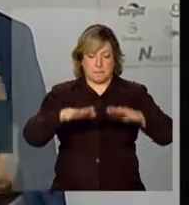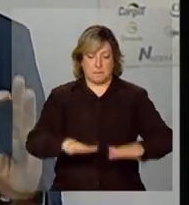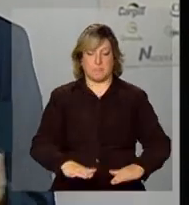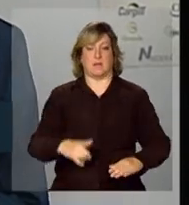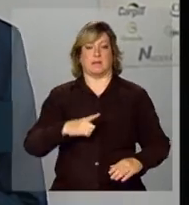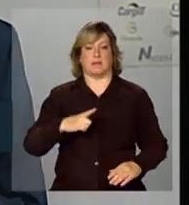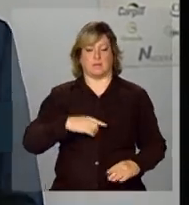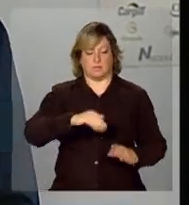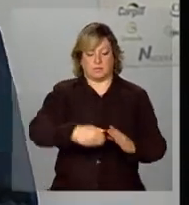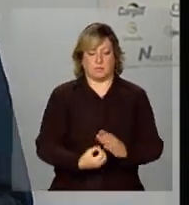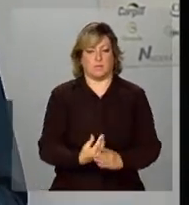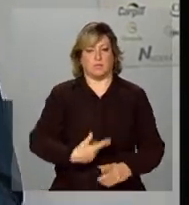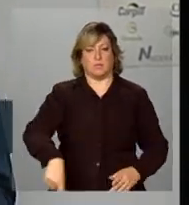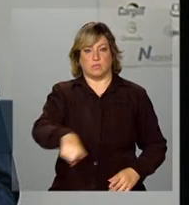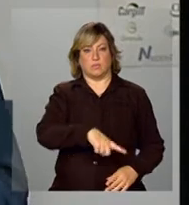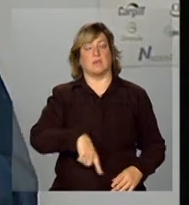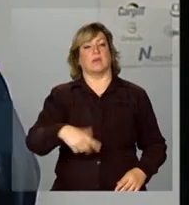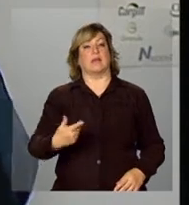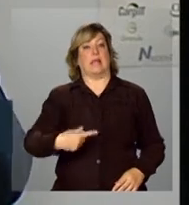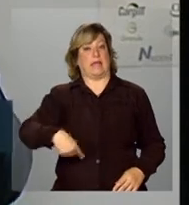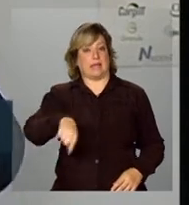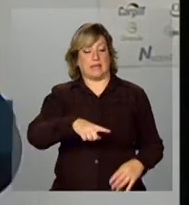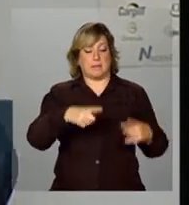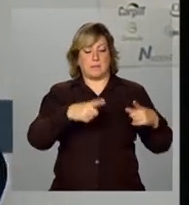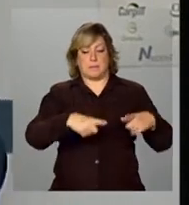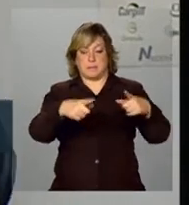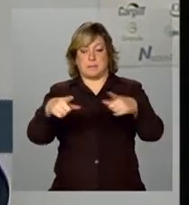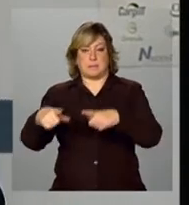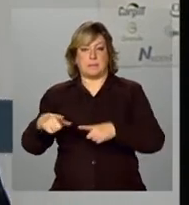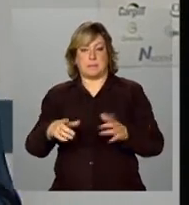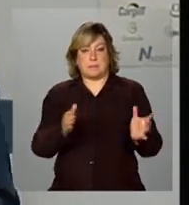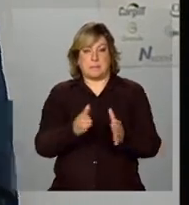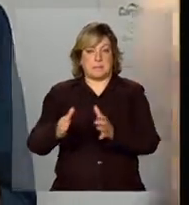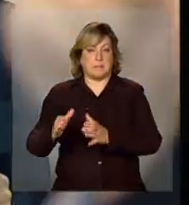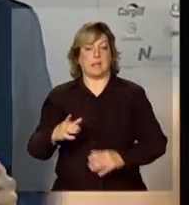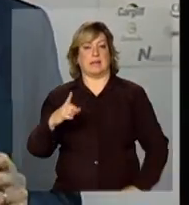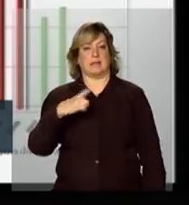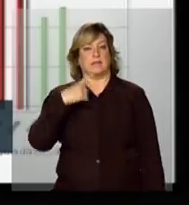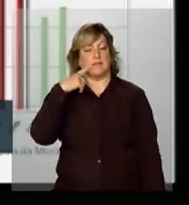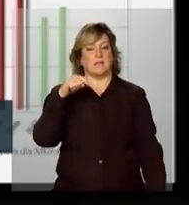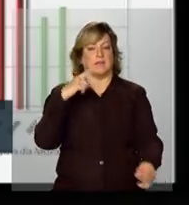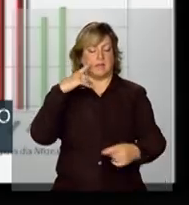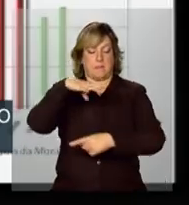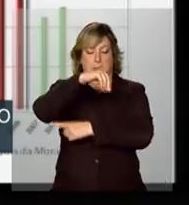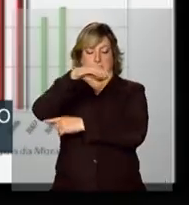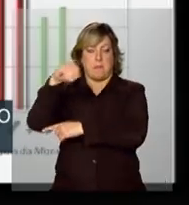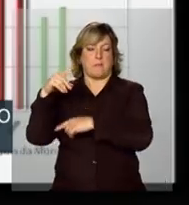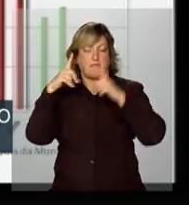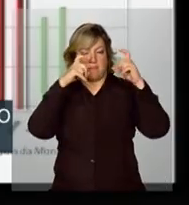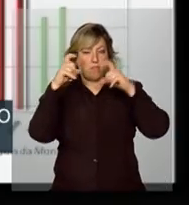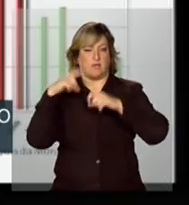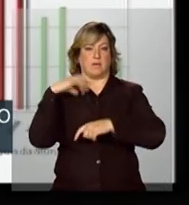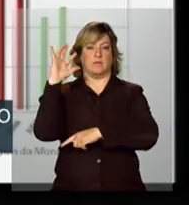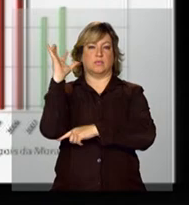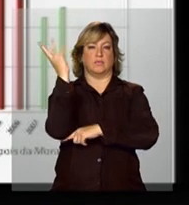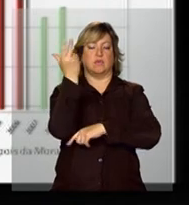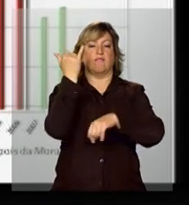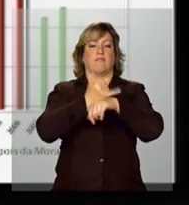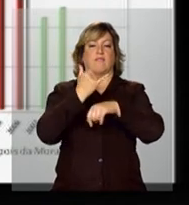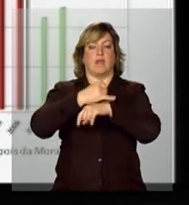justamente então, esses polígonos, essas pequenas áreas identificadas, né, nas imagens do satélite, são então